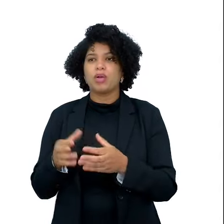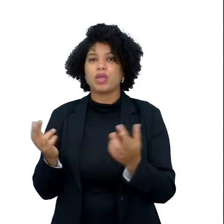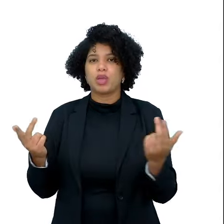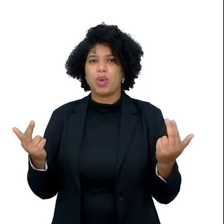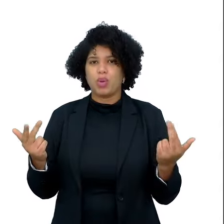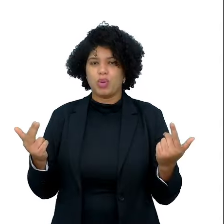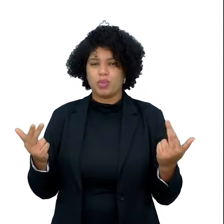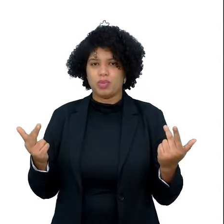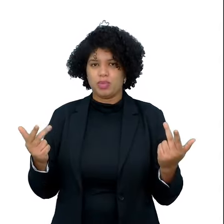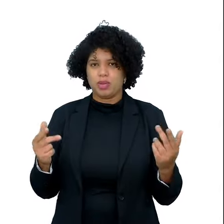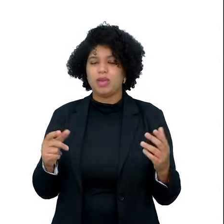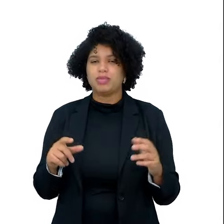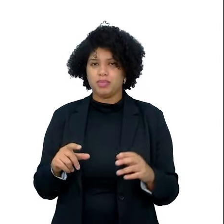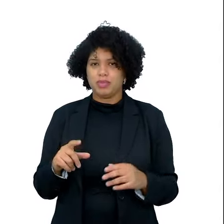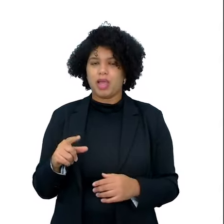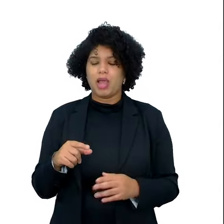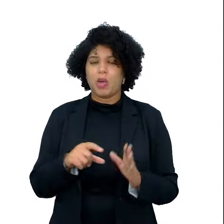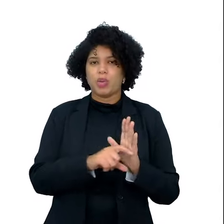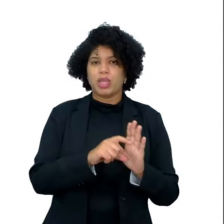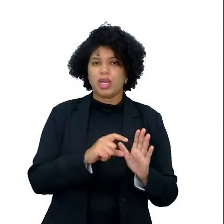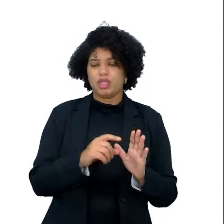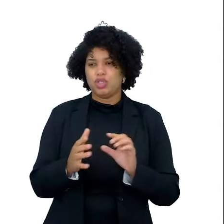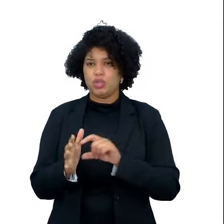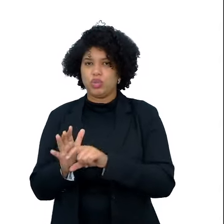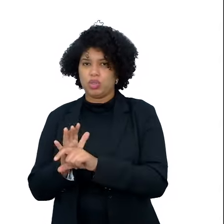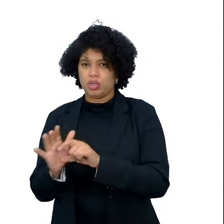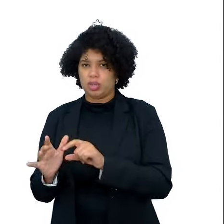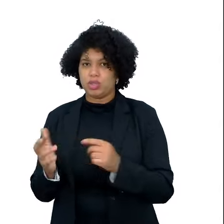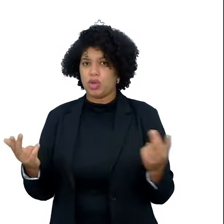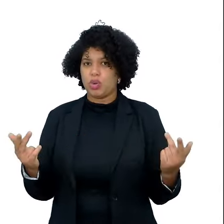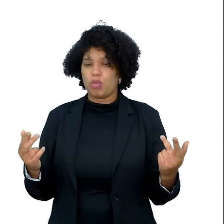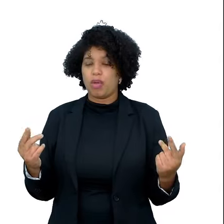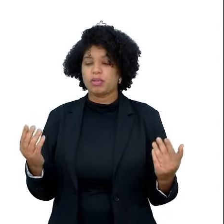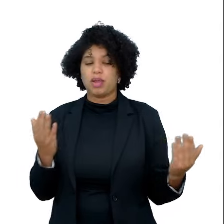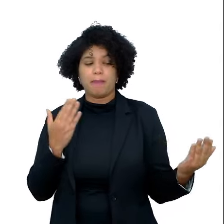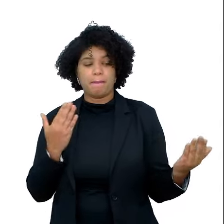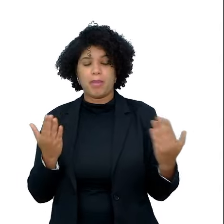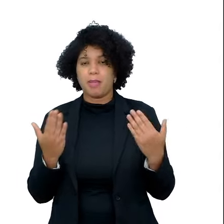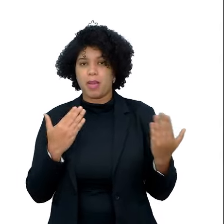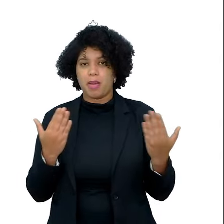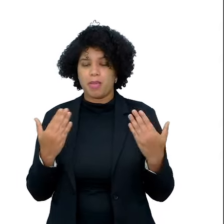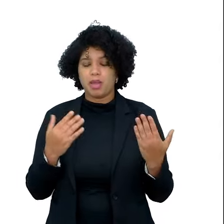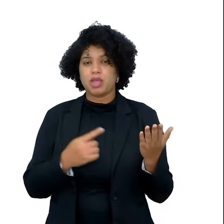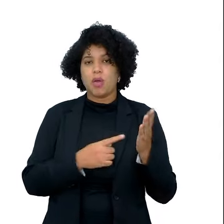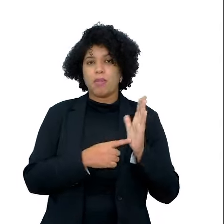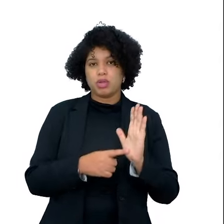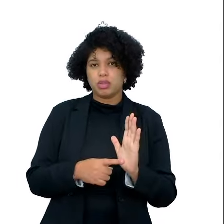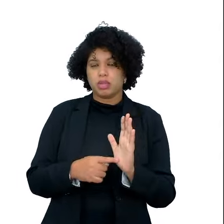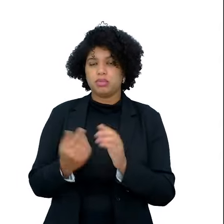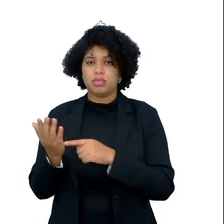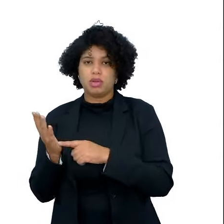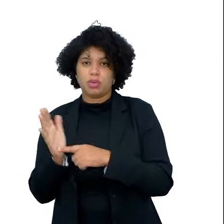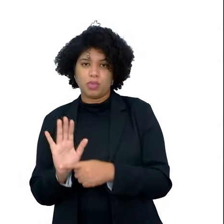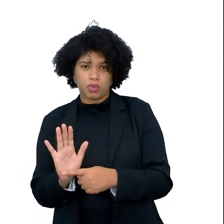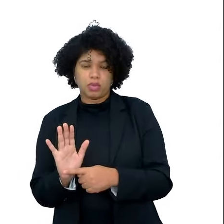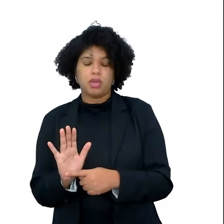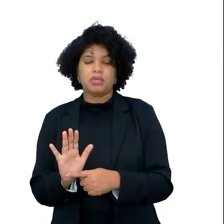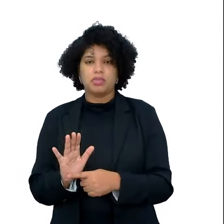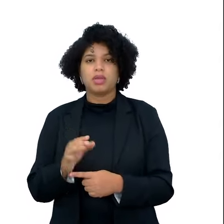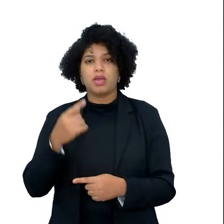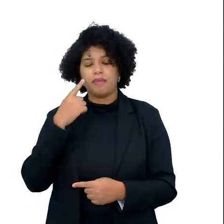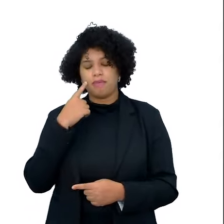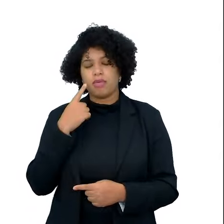trecho. Essa é a ideia, é tentar fazer dessa maneira. Aí esses dois grupos, cada grupo vai apresentar o seu, vai diagnosticar,